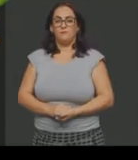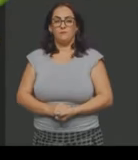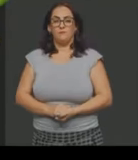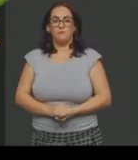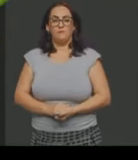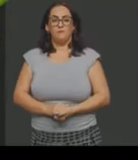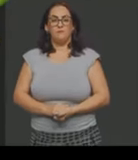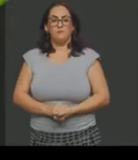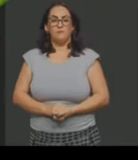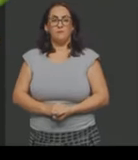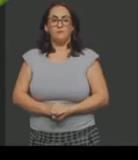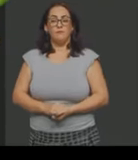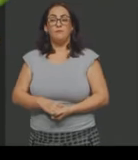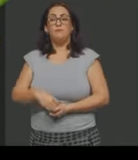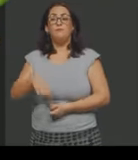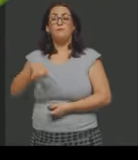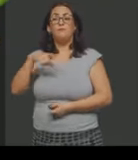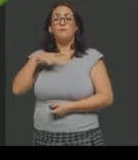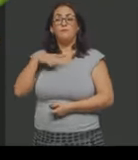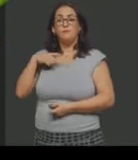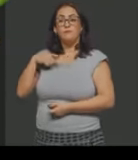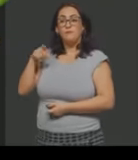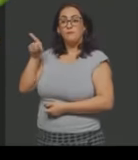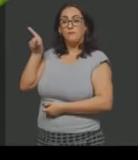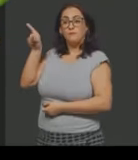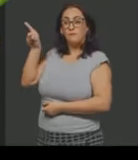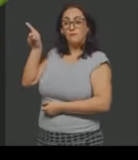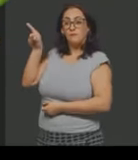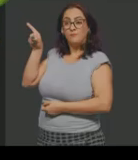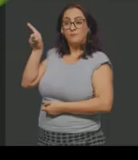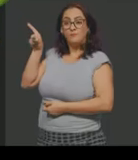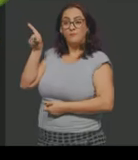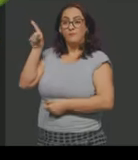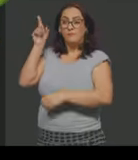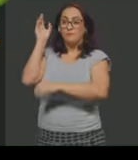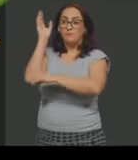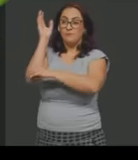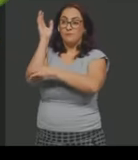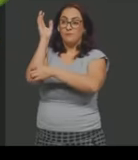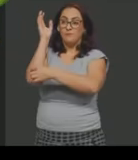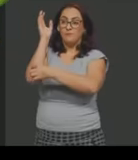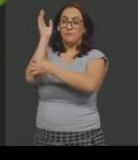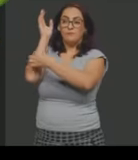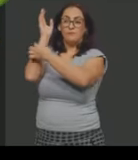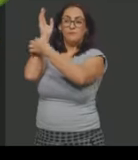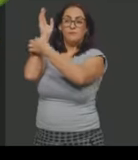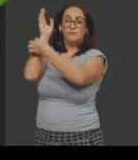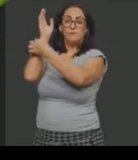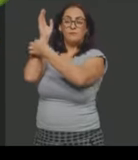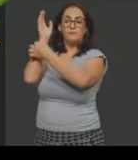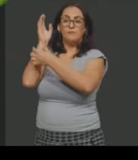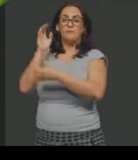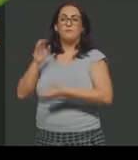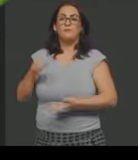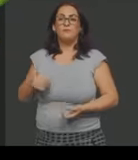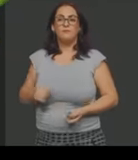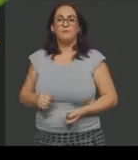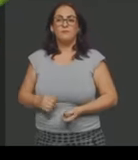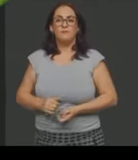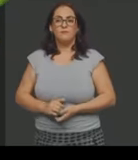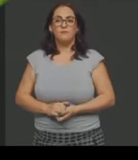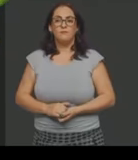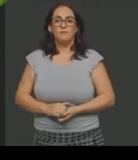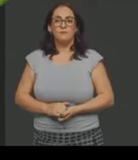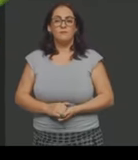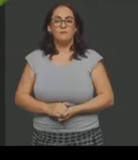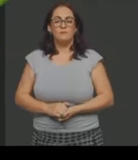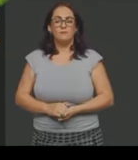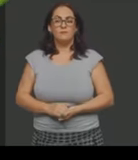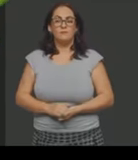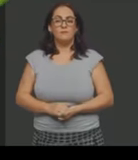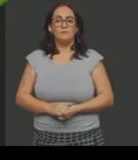tá? Eu vou ter aqui, olha, o caule aqui. Então,